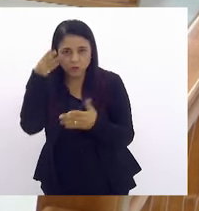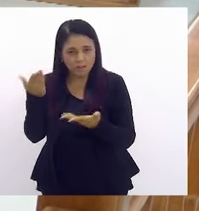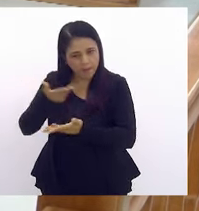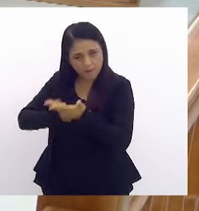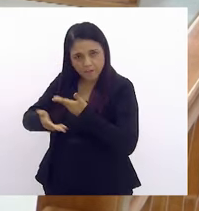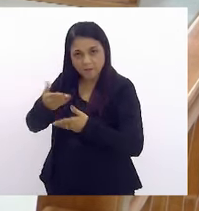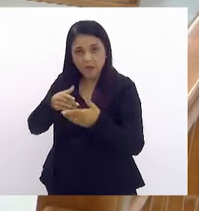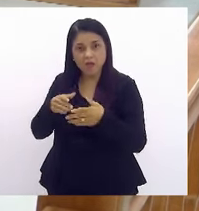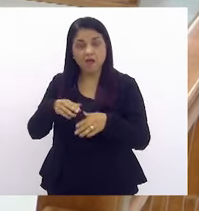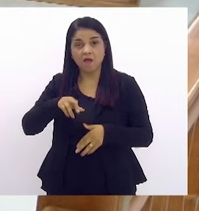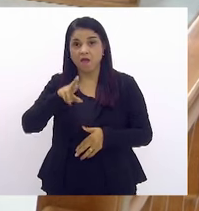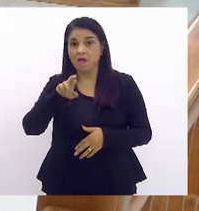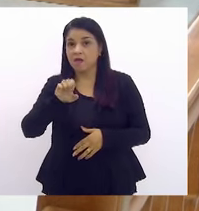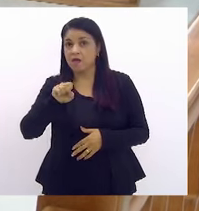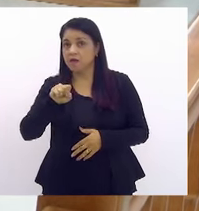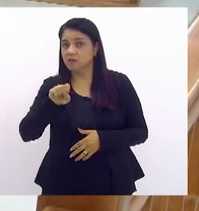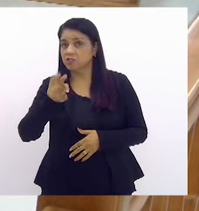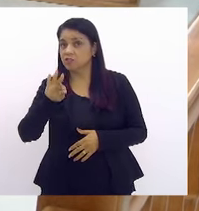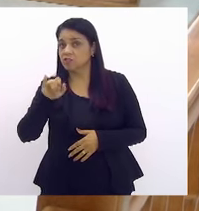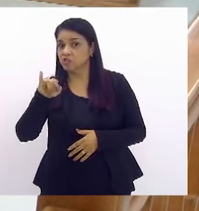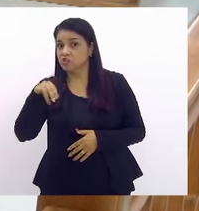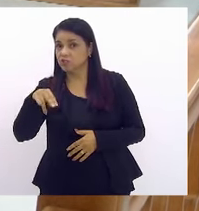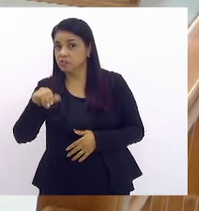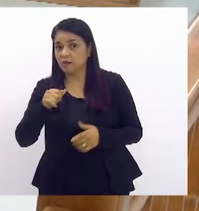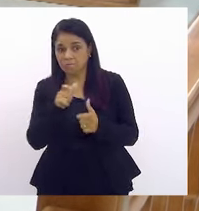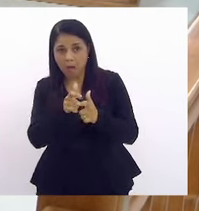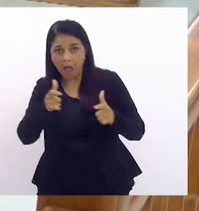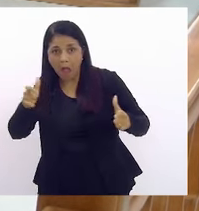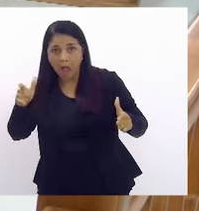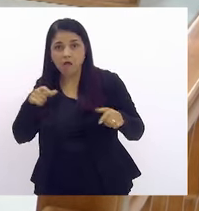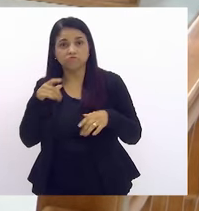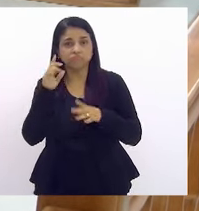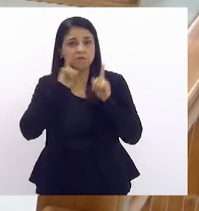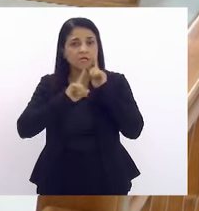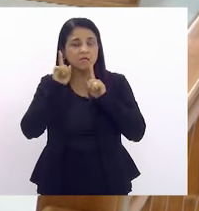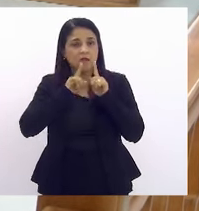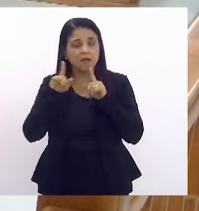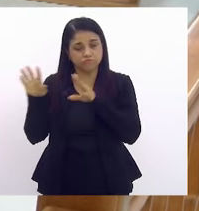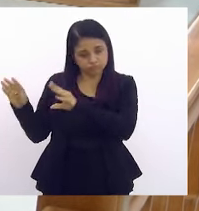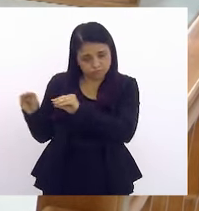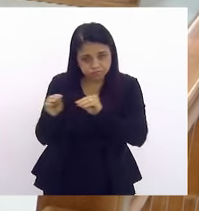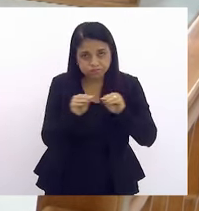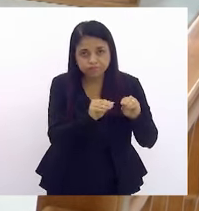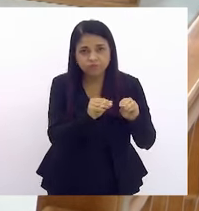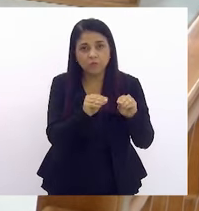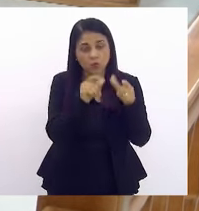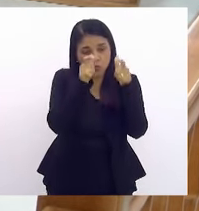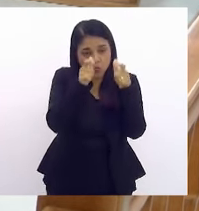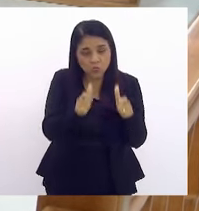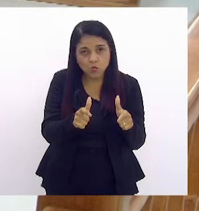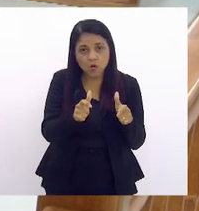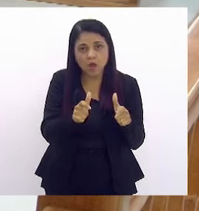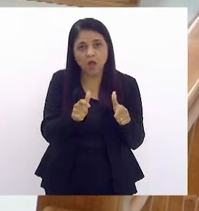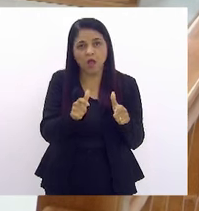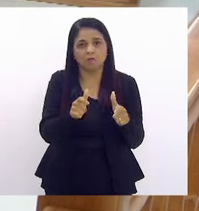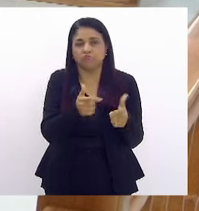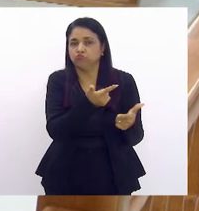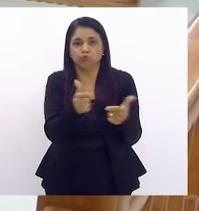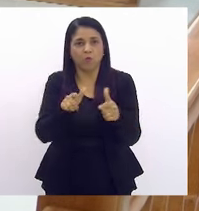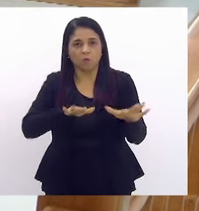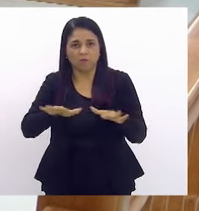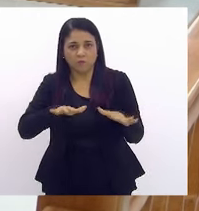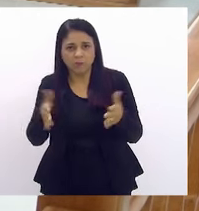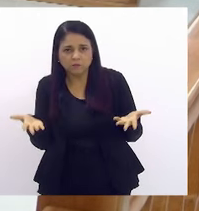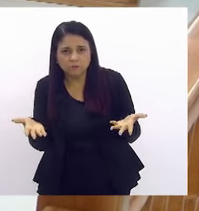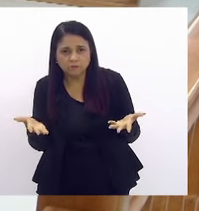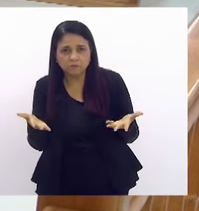tão grande, a restinga de Maricá é tão grande... Pegar toda a espécie e ser transportada para lá, para um lugar mais adequado, onde não tenha movimento. Agora ela está tendo